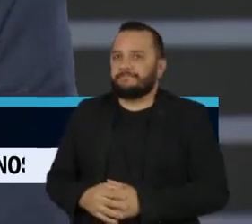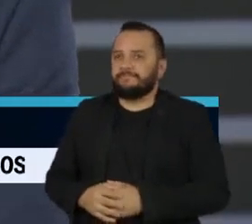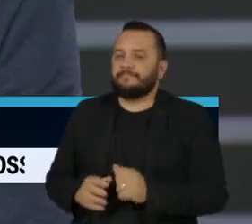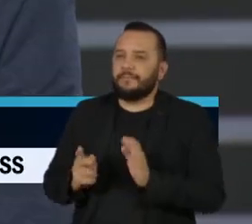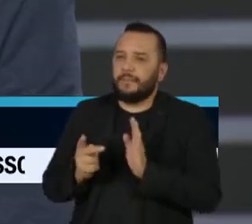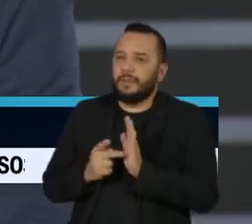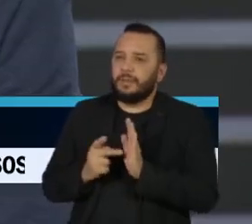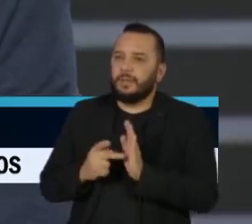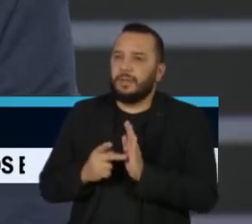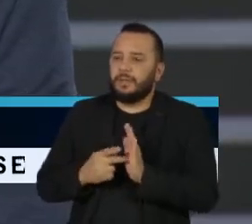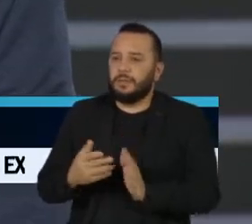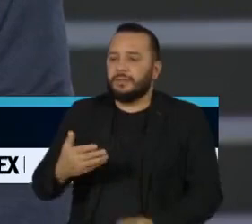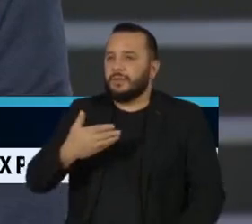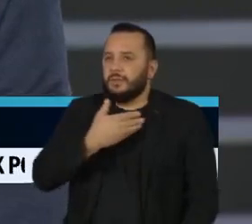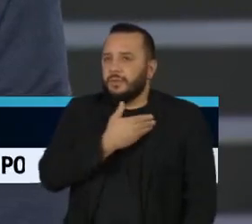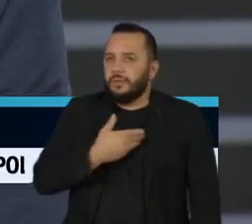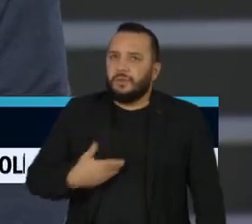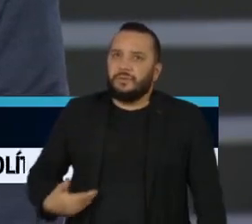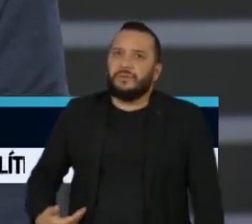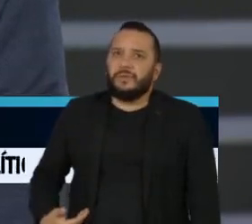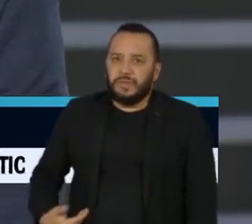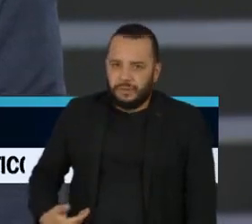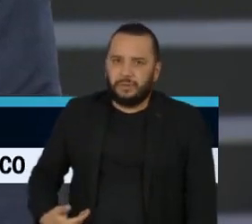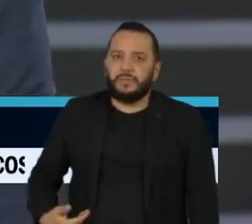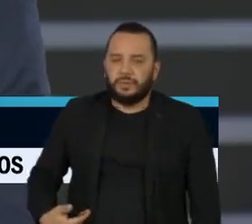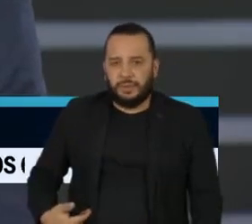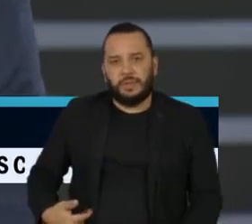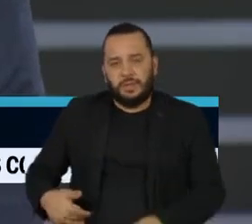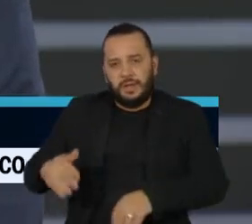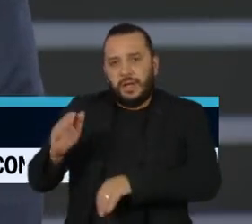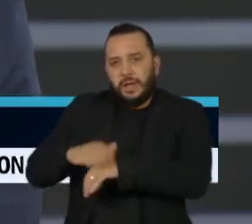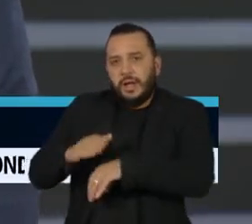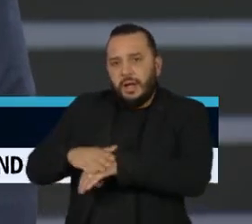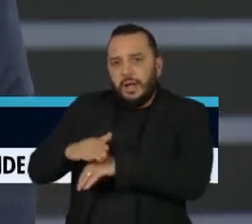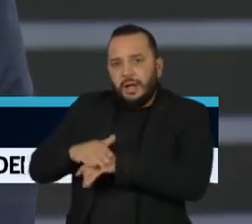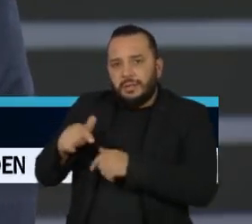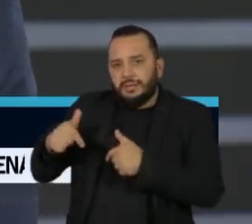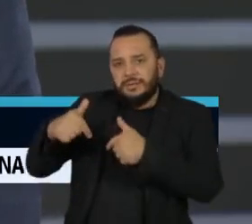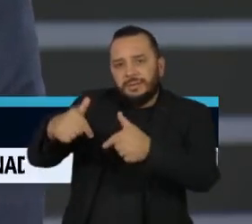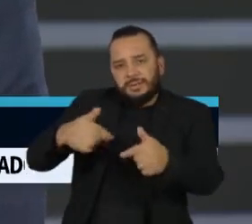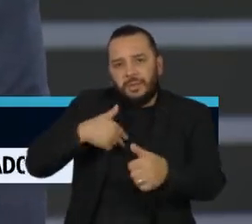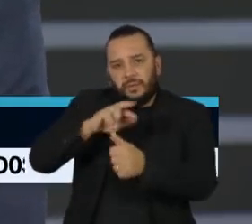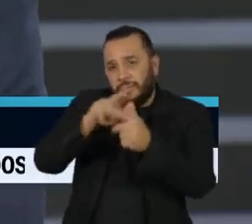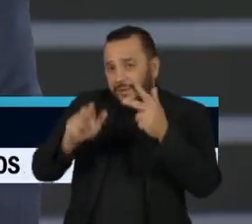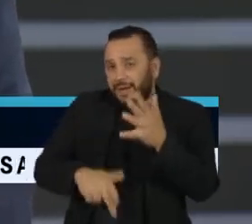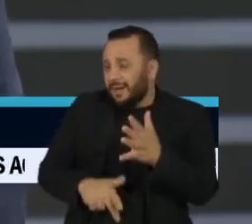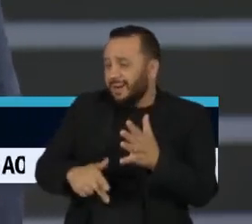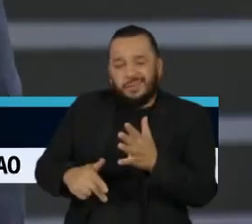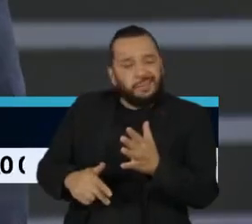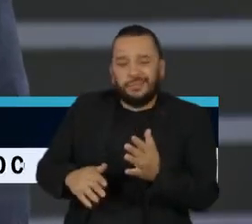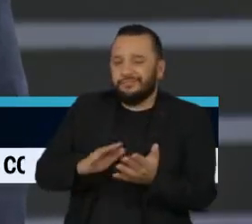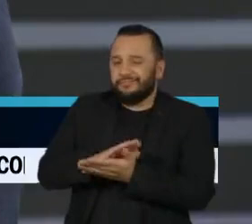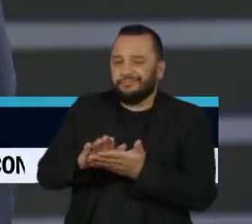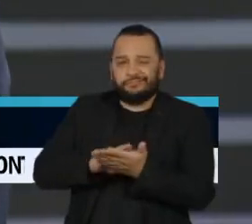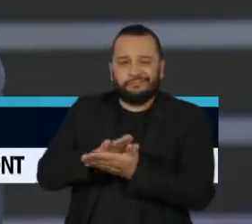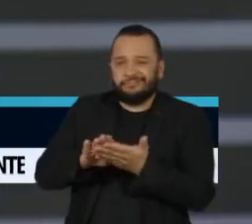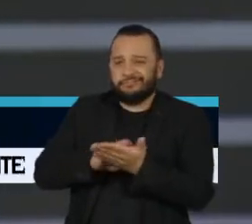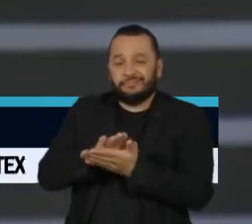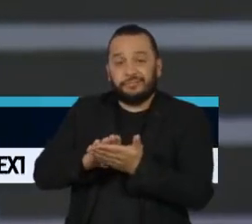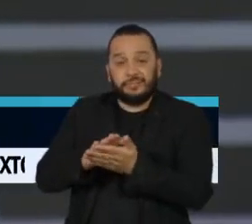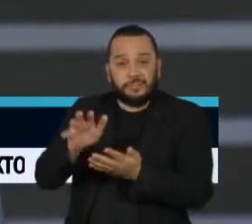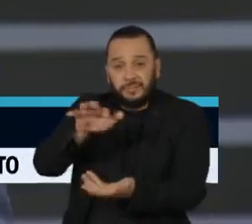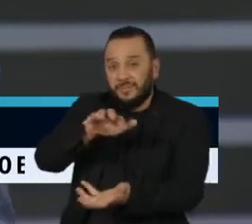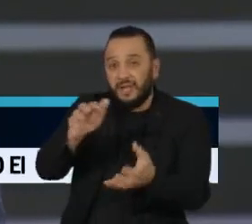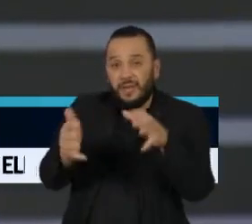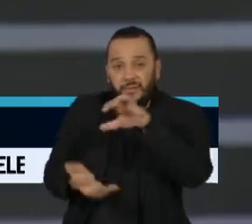governo ele não adotou uma série de reformas importantes para